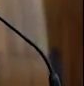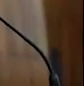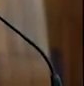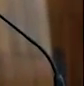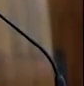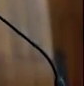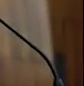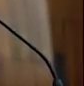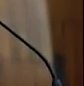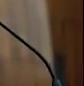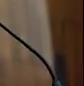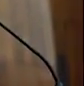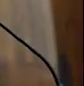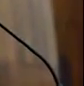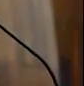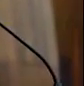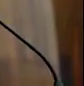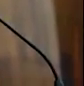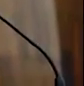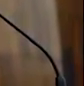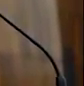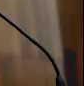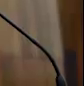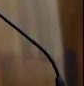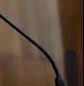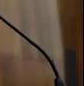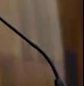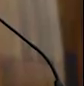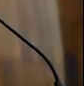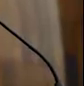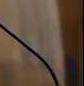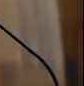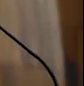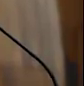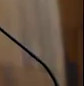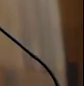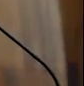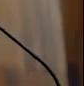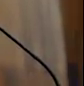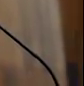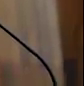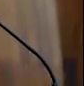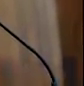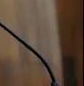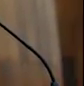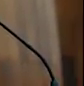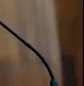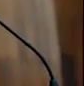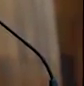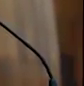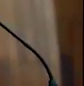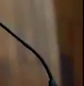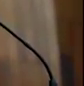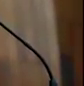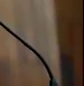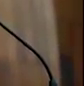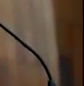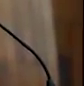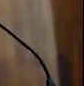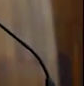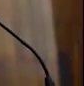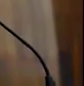dos grandes campeões da liberdade nesse país e que ensina muito a gente sobre a importância de se